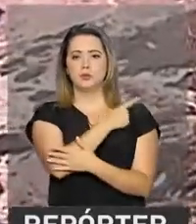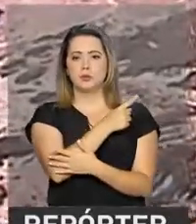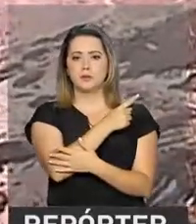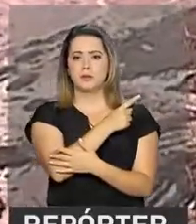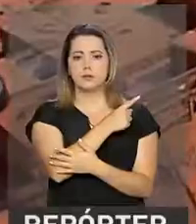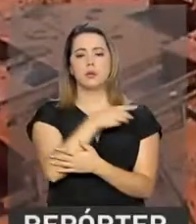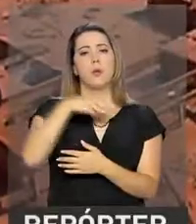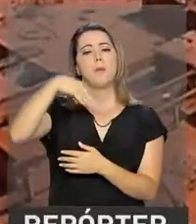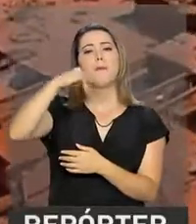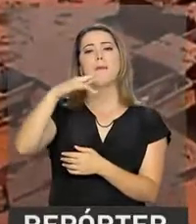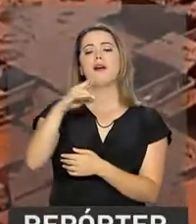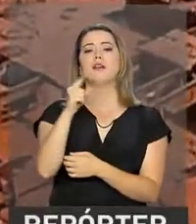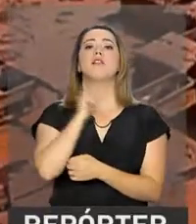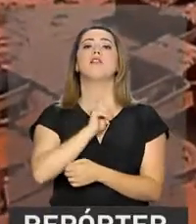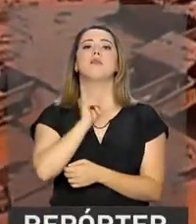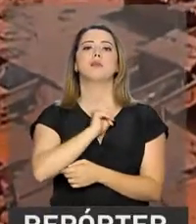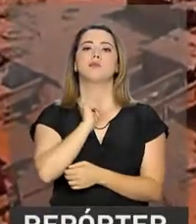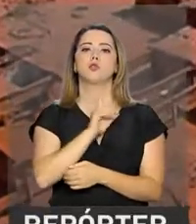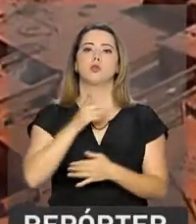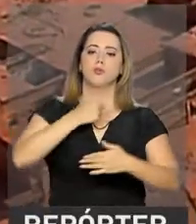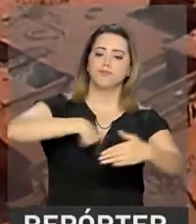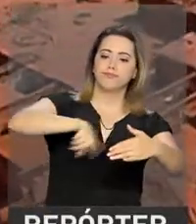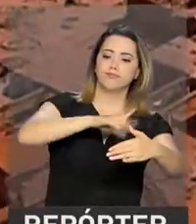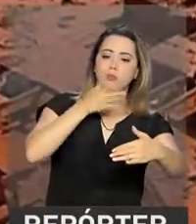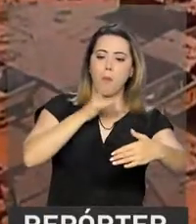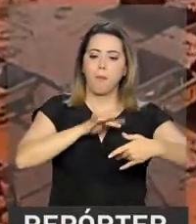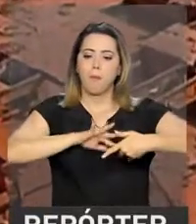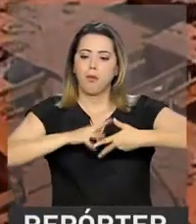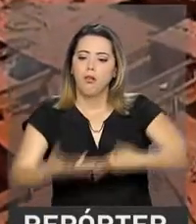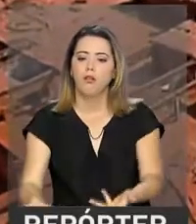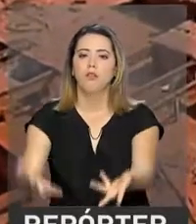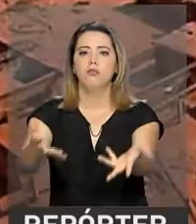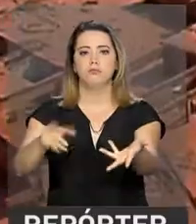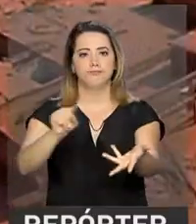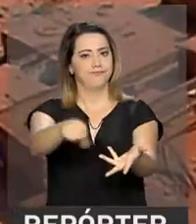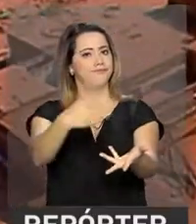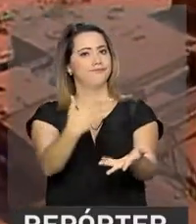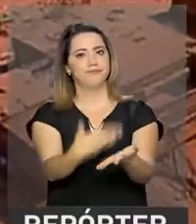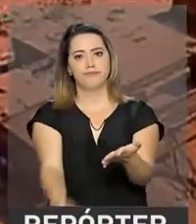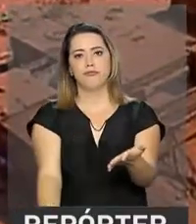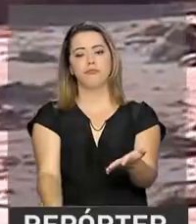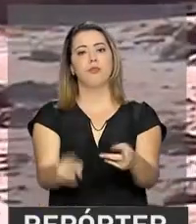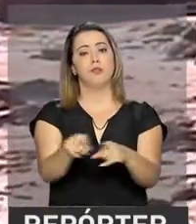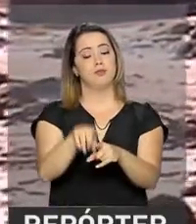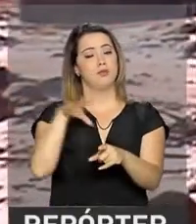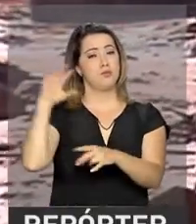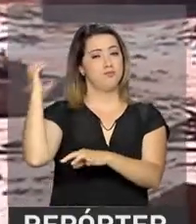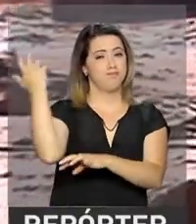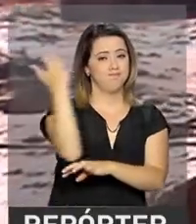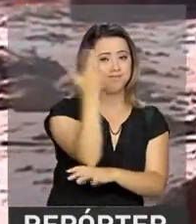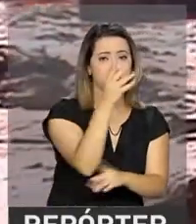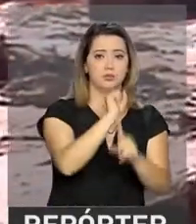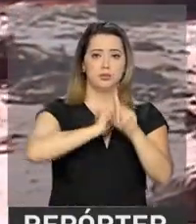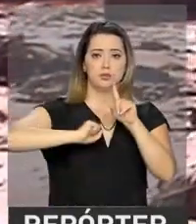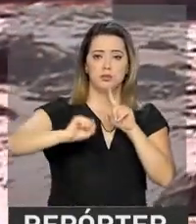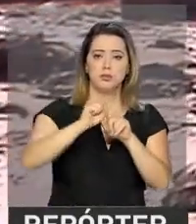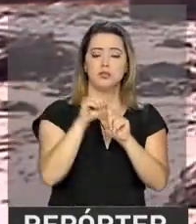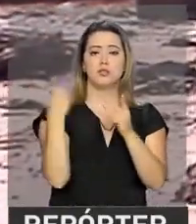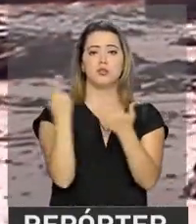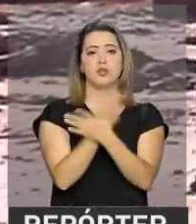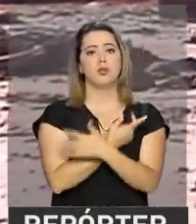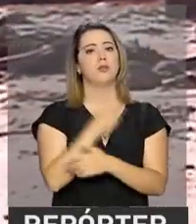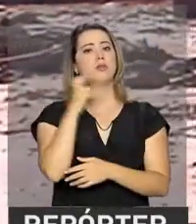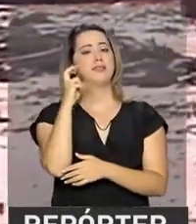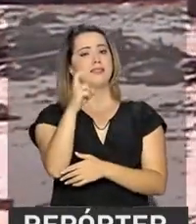em mariana minas gerais esse foi o maior desastre socioambiental do país no setor de mineração ocorrido em